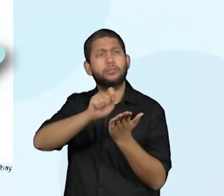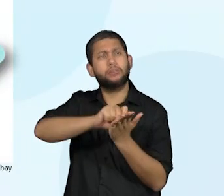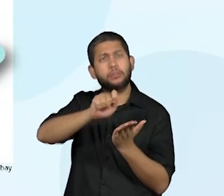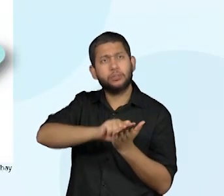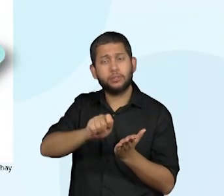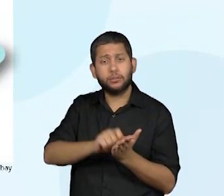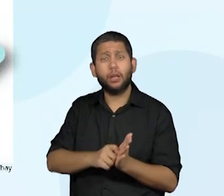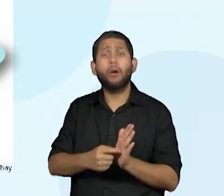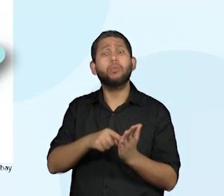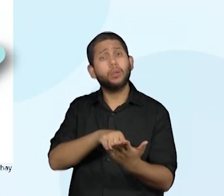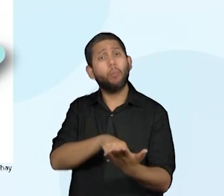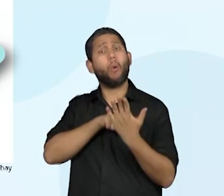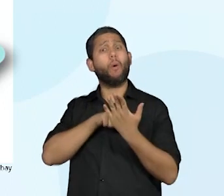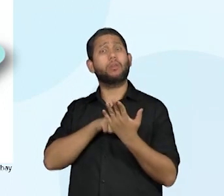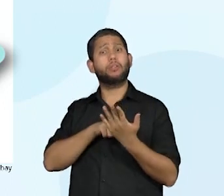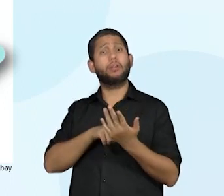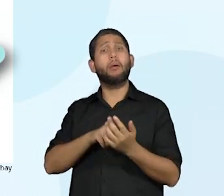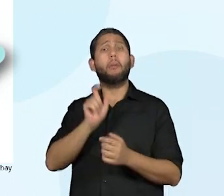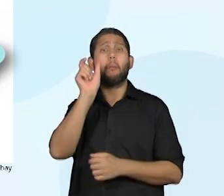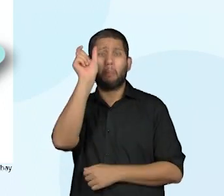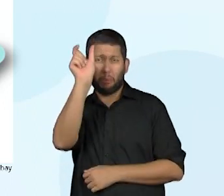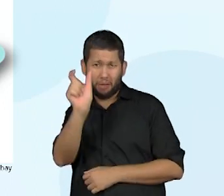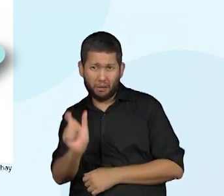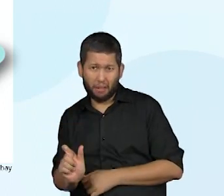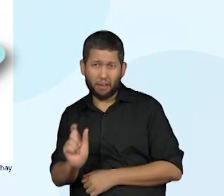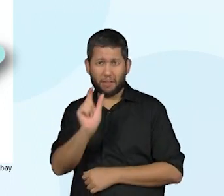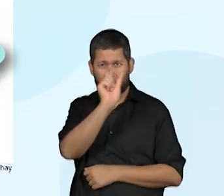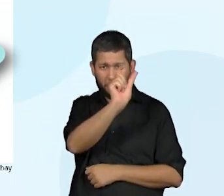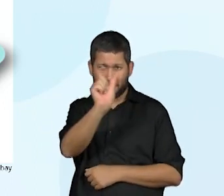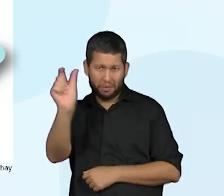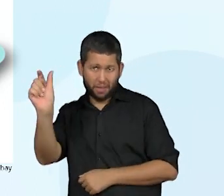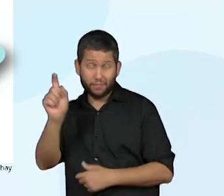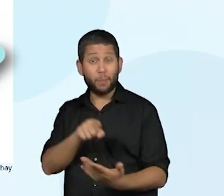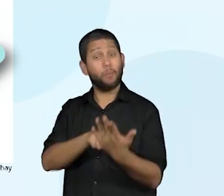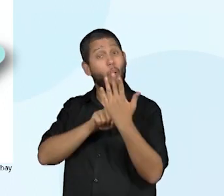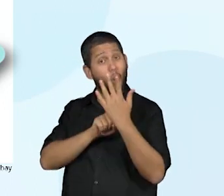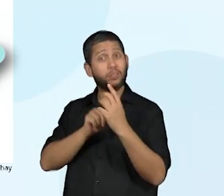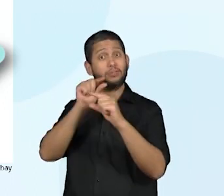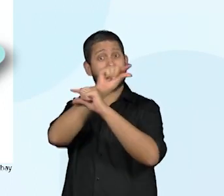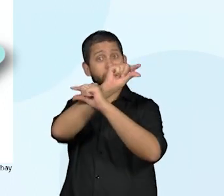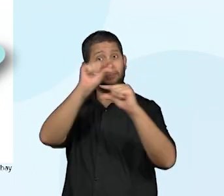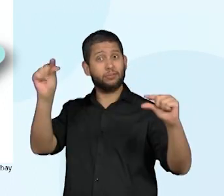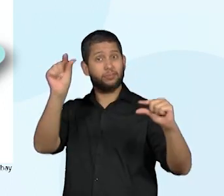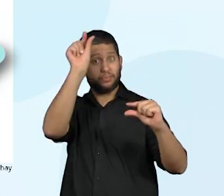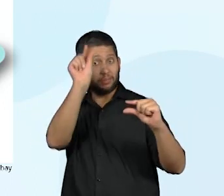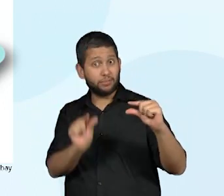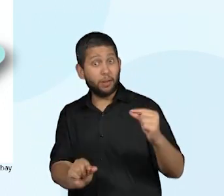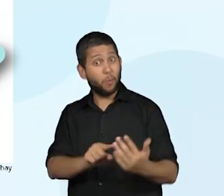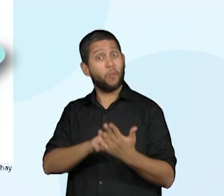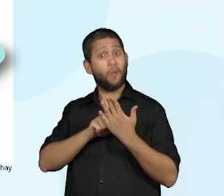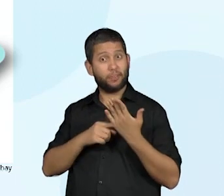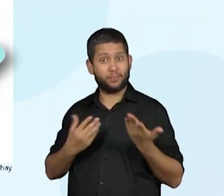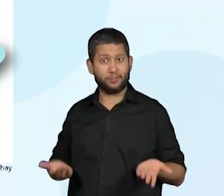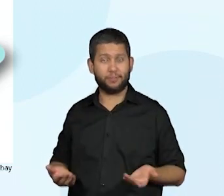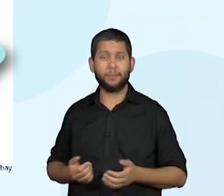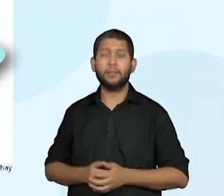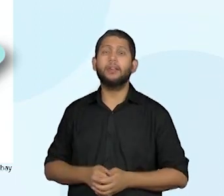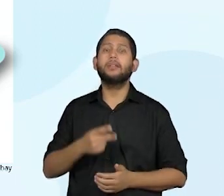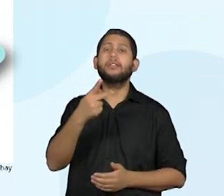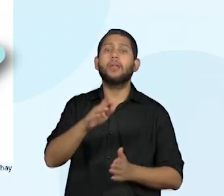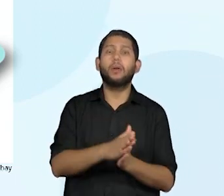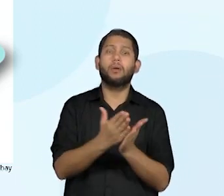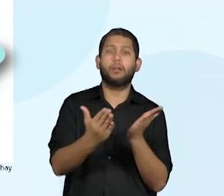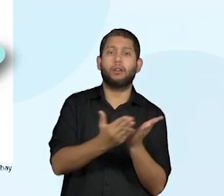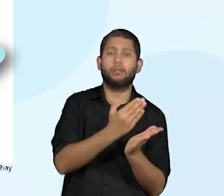a cruzadinha proposta no slide e compartilhe aí com o seu professor. Também desenhem no seu